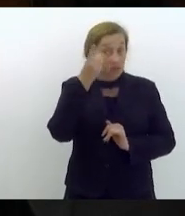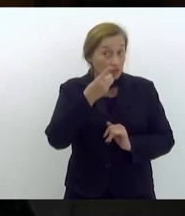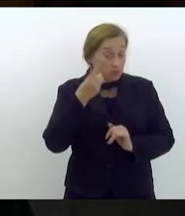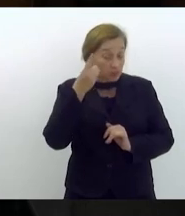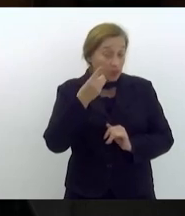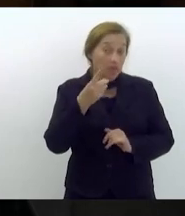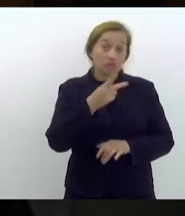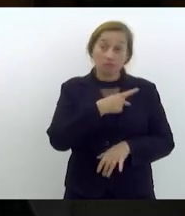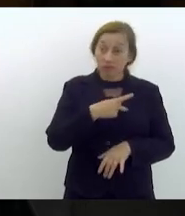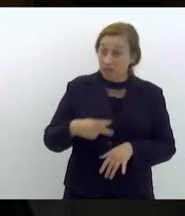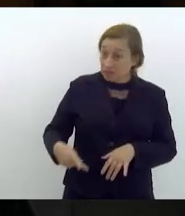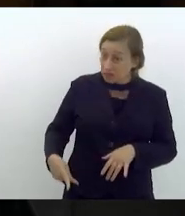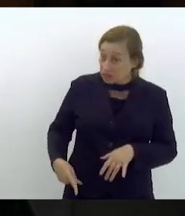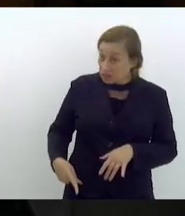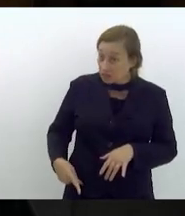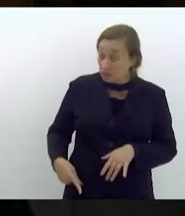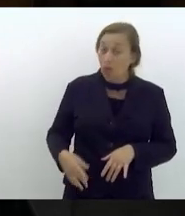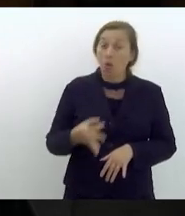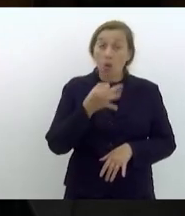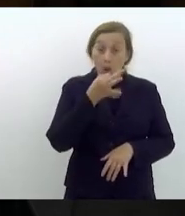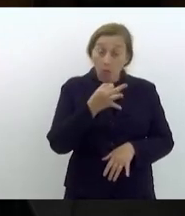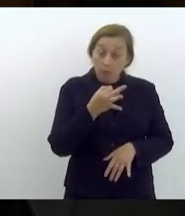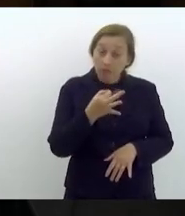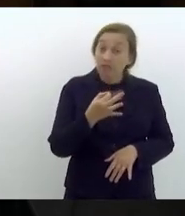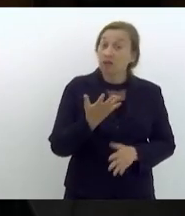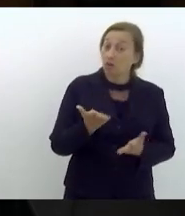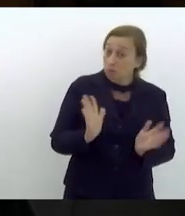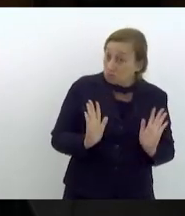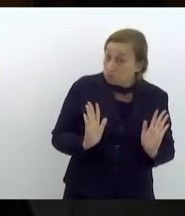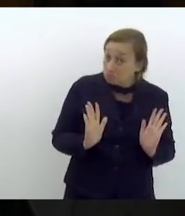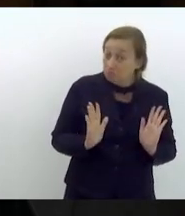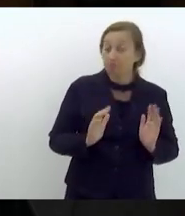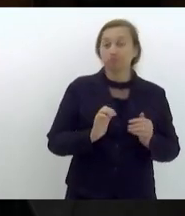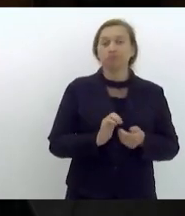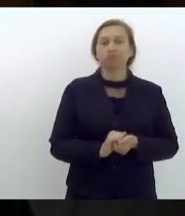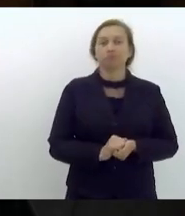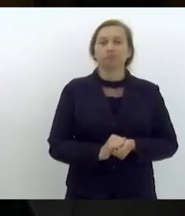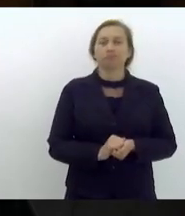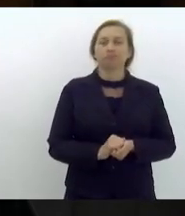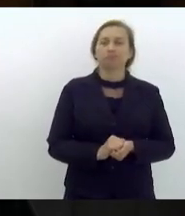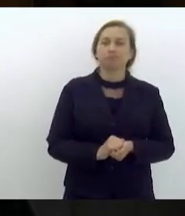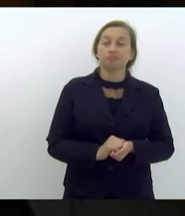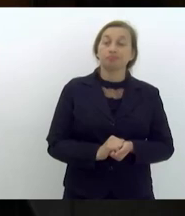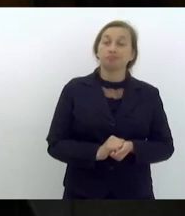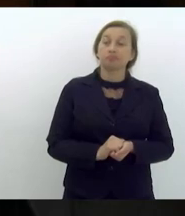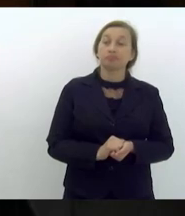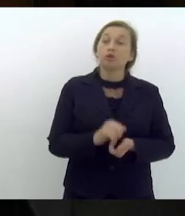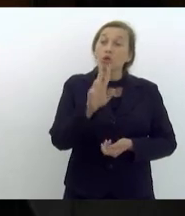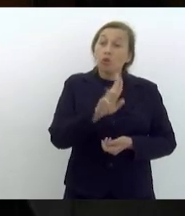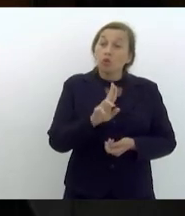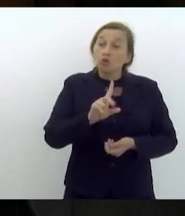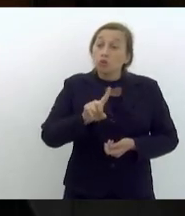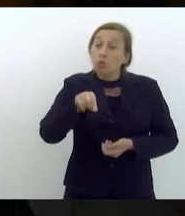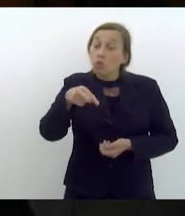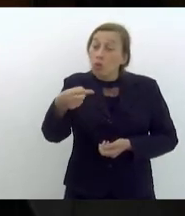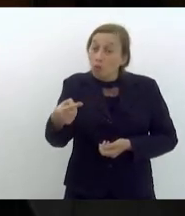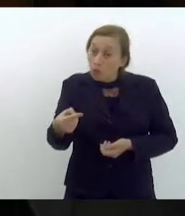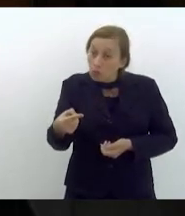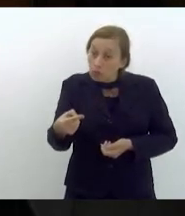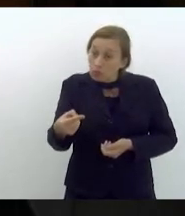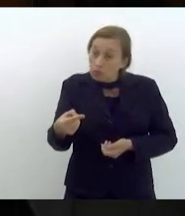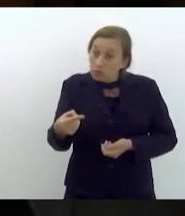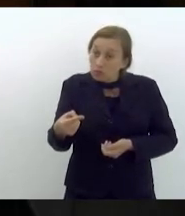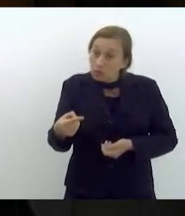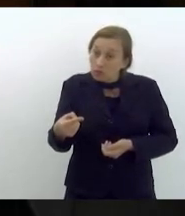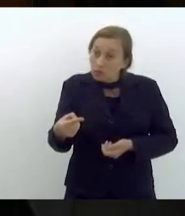Presidente como mera sugestão que ele use outro canal porque